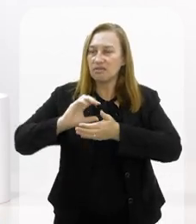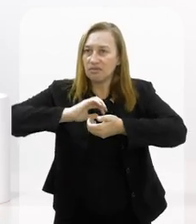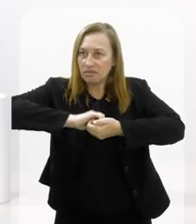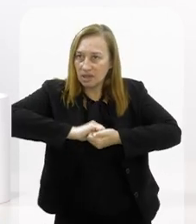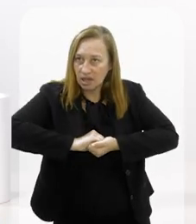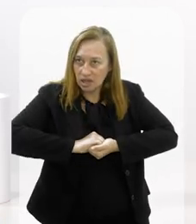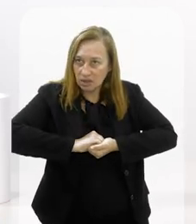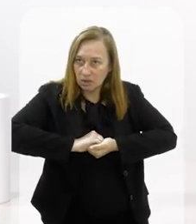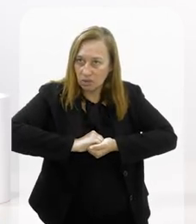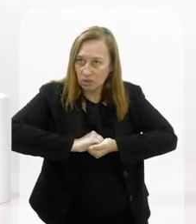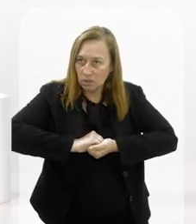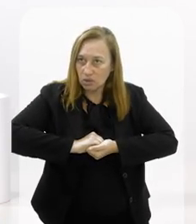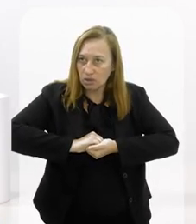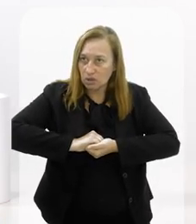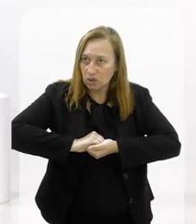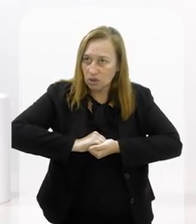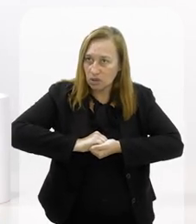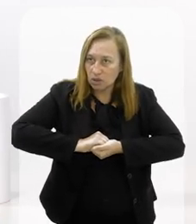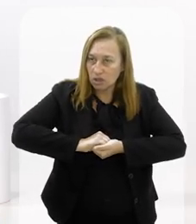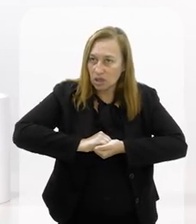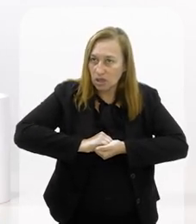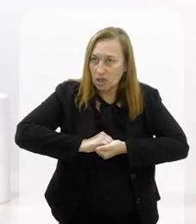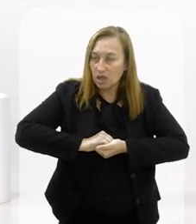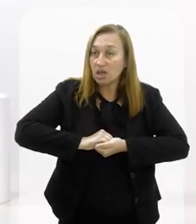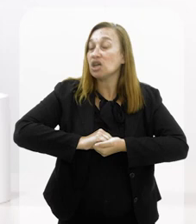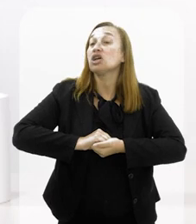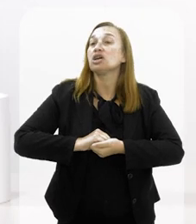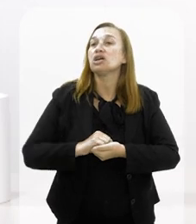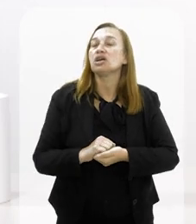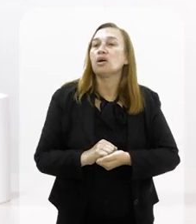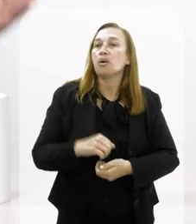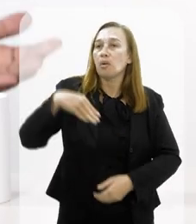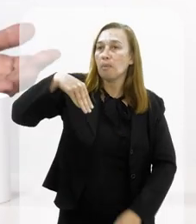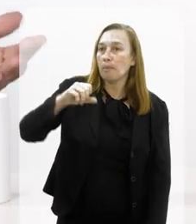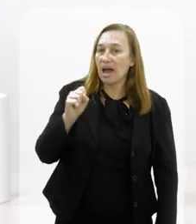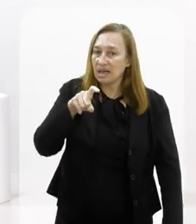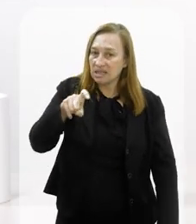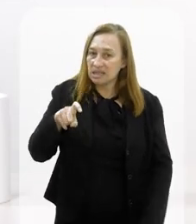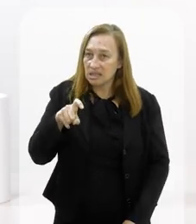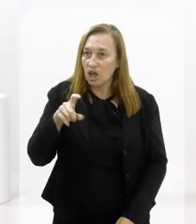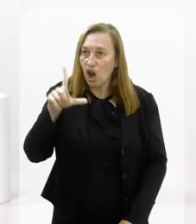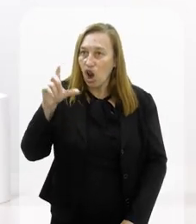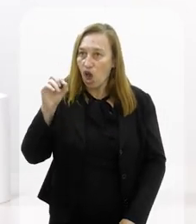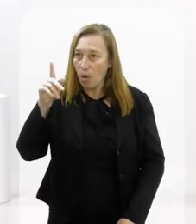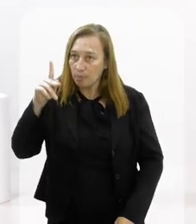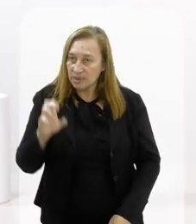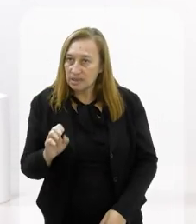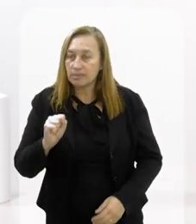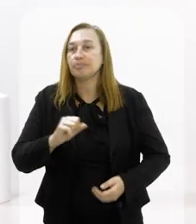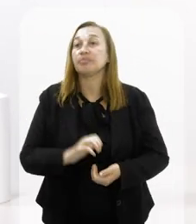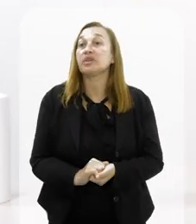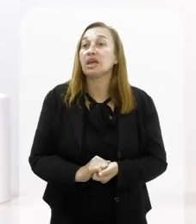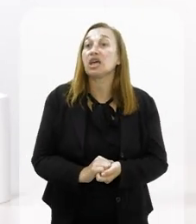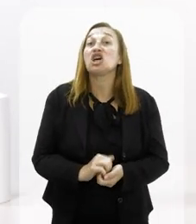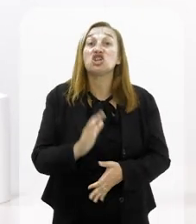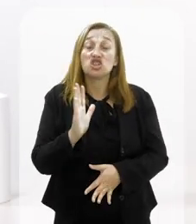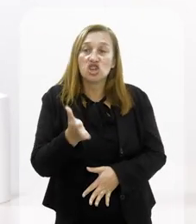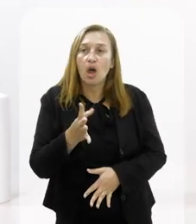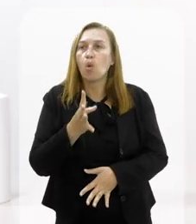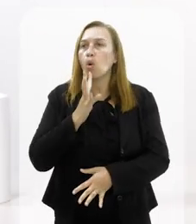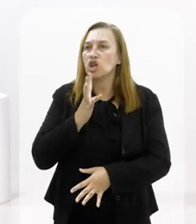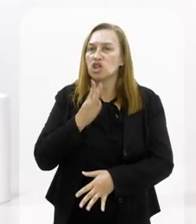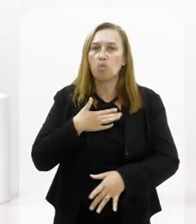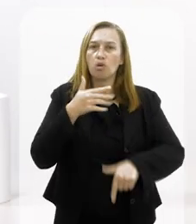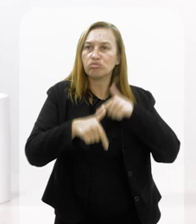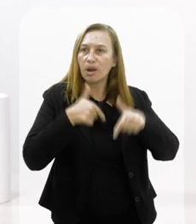na preparação do carnaval do alabê de Jerusalém 2016 com Max Lopes parceria com Max Lopes isso E aí ele